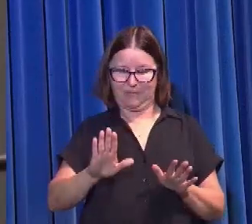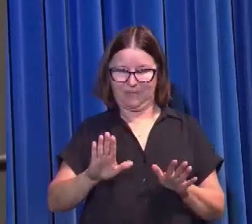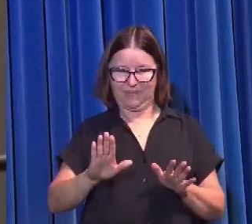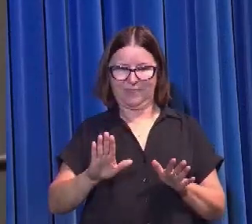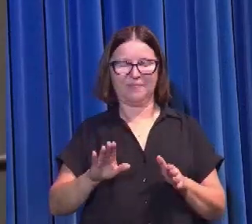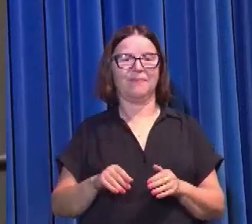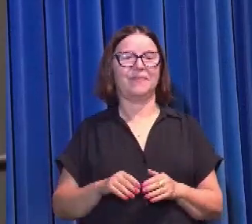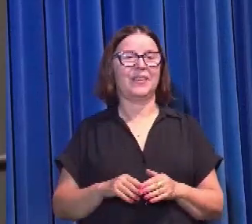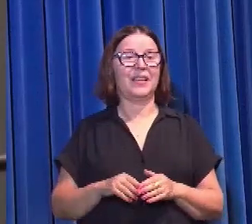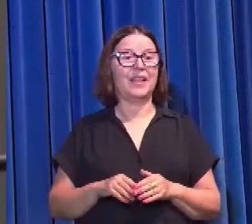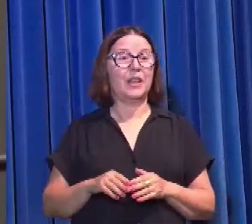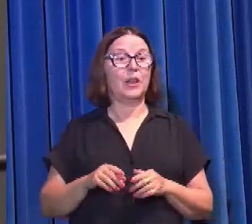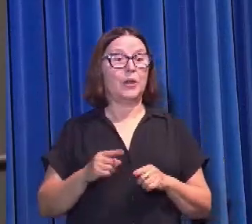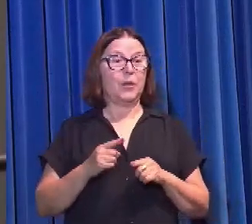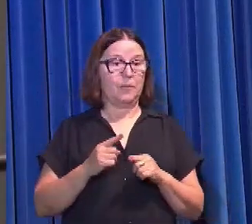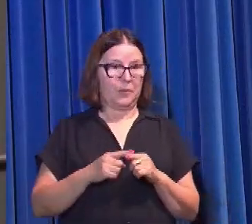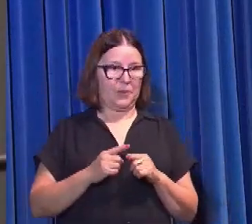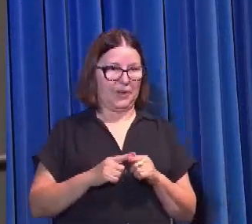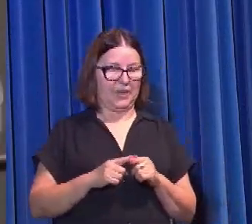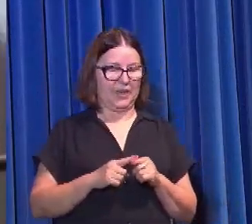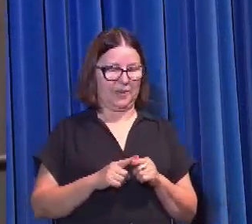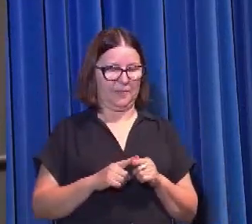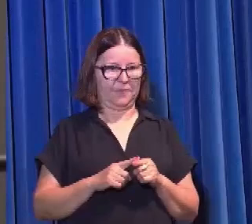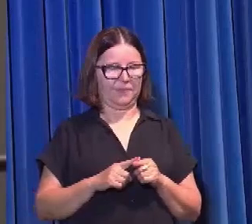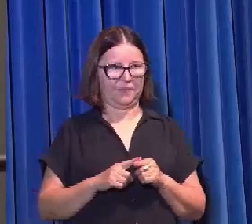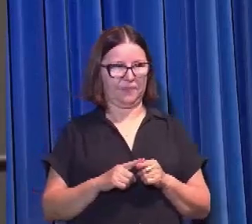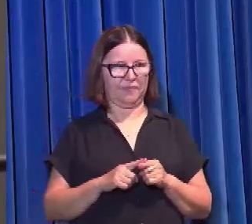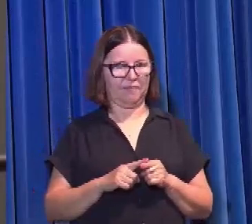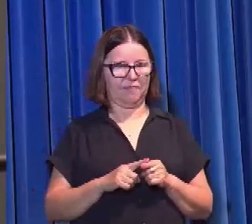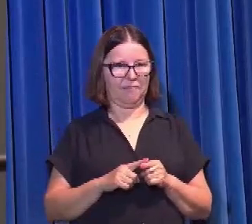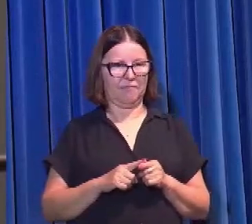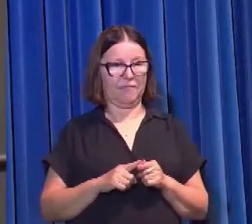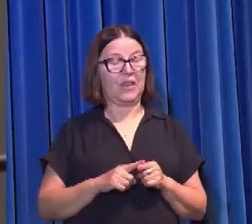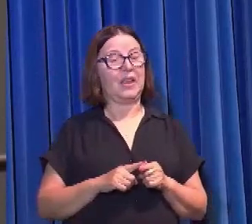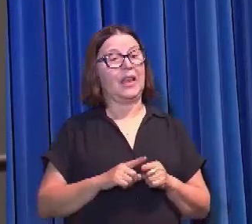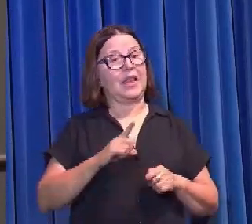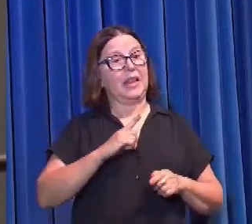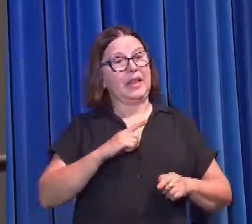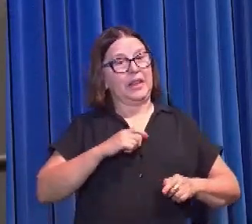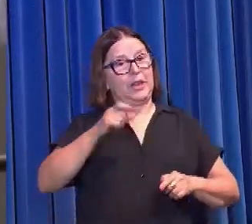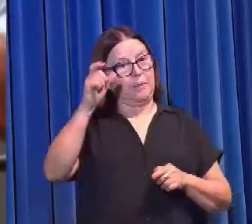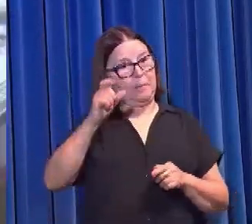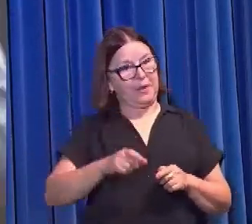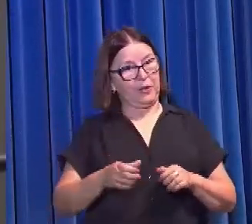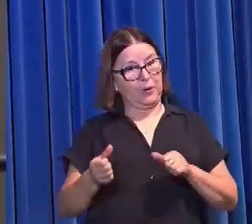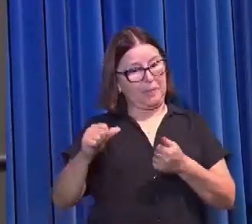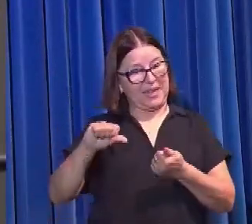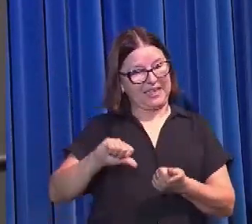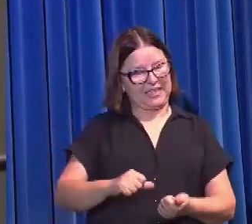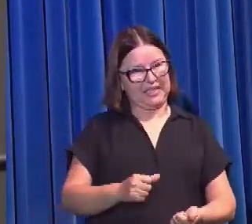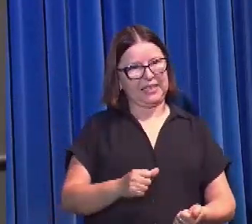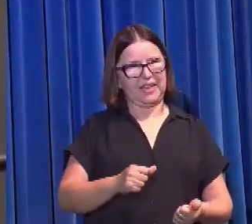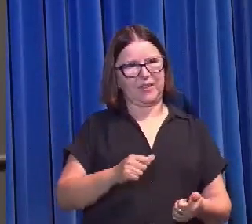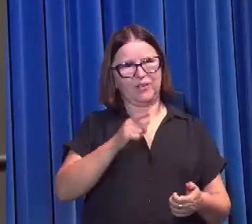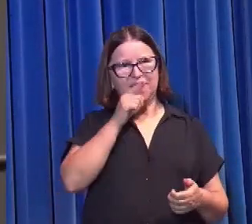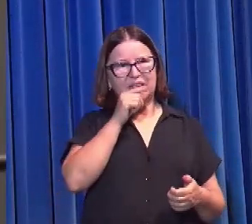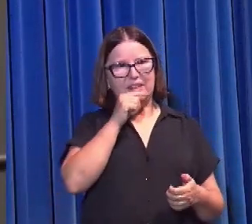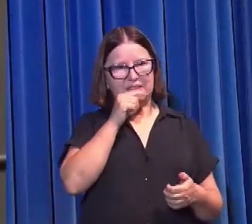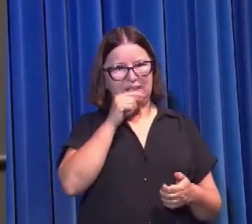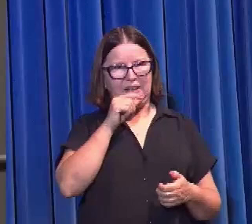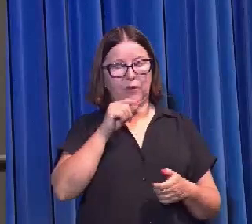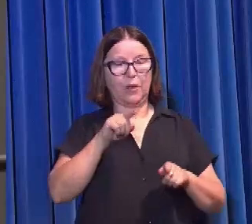é. Porque pode acontecer, meus irmãos, de ter alguém que foi batizado nas águas, mas não foi batizado no corpo de